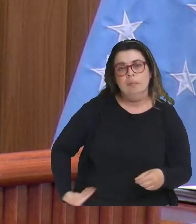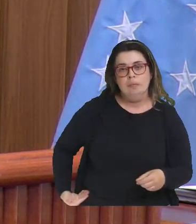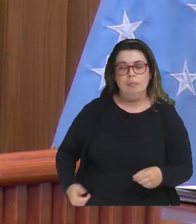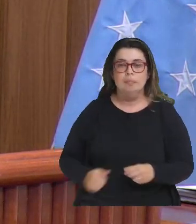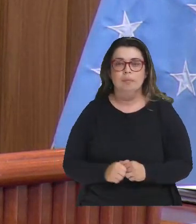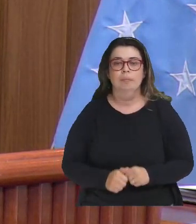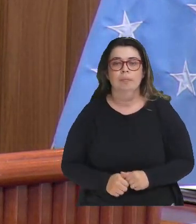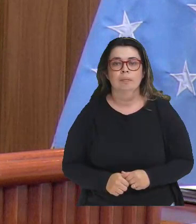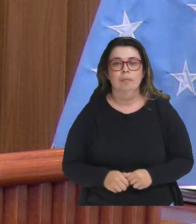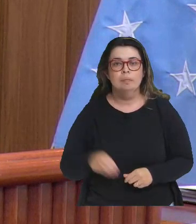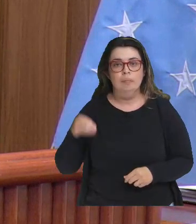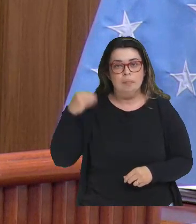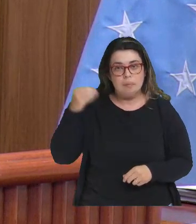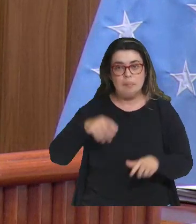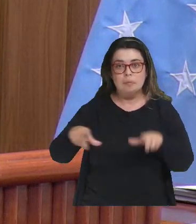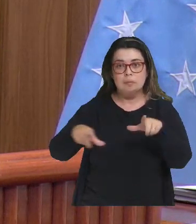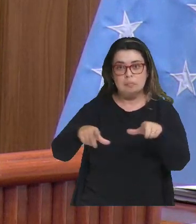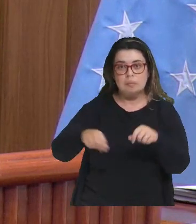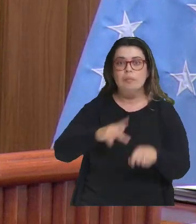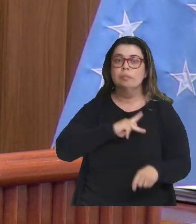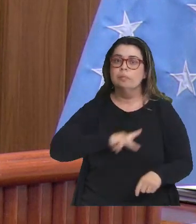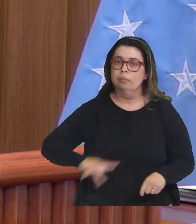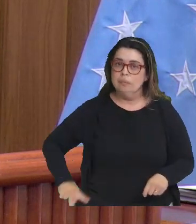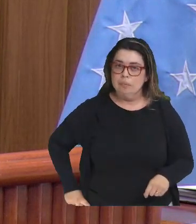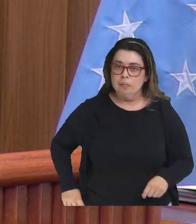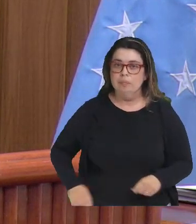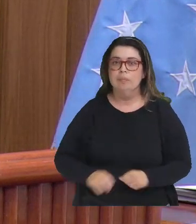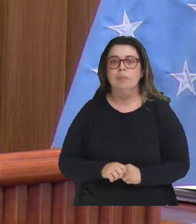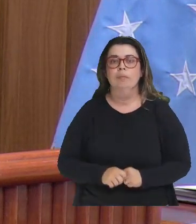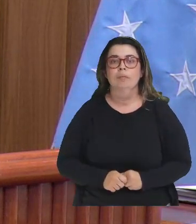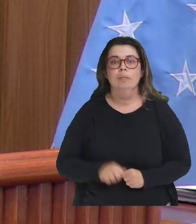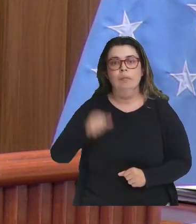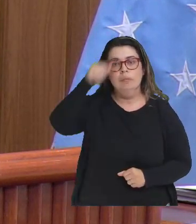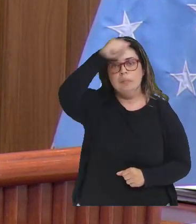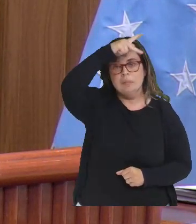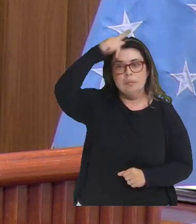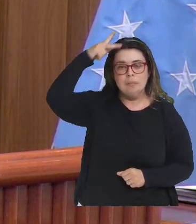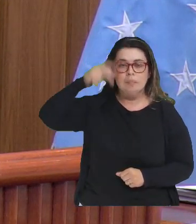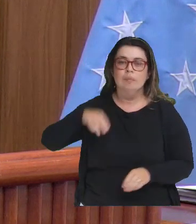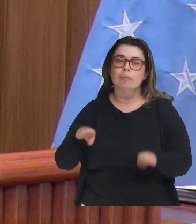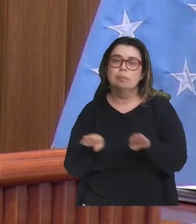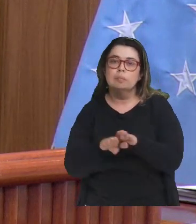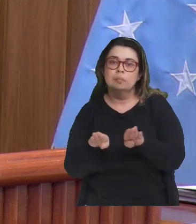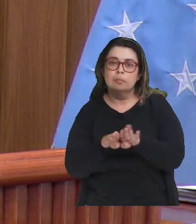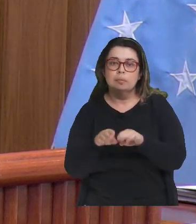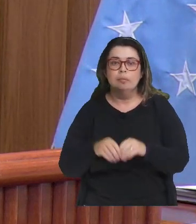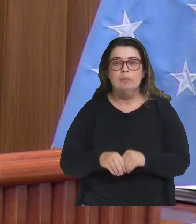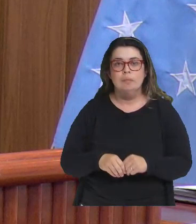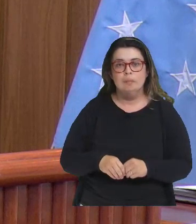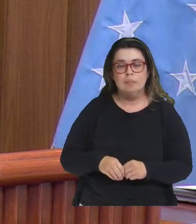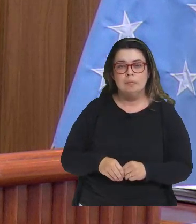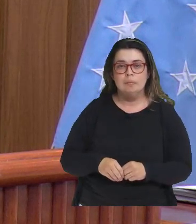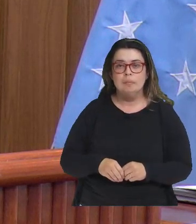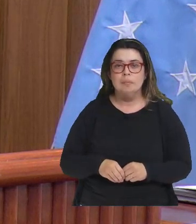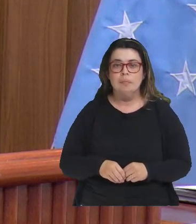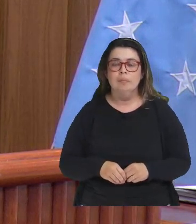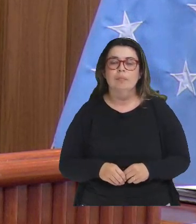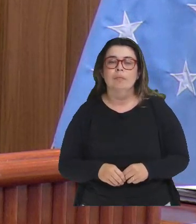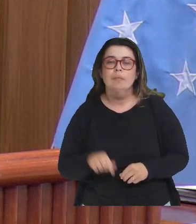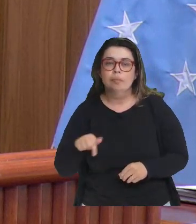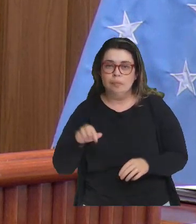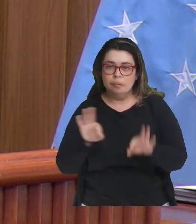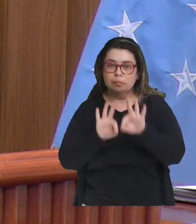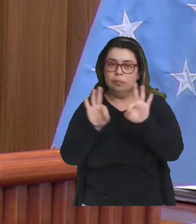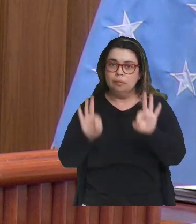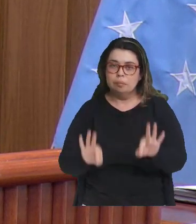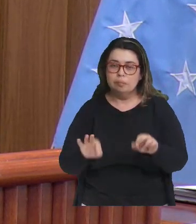de sua legislatura, além de valorizar o trabalho dos membros do Poder Executivo e Legislativo. O presente projeto de